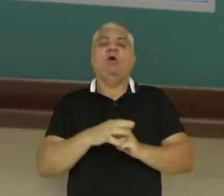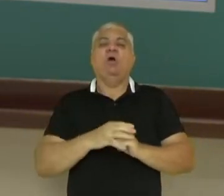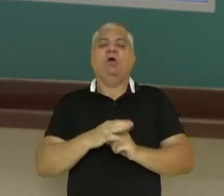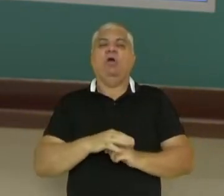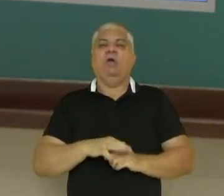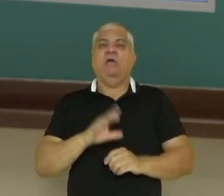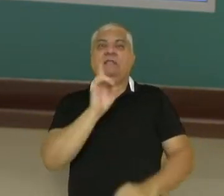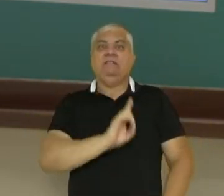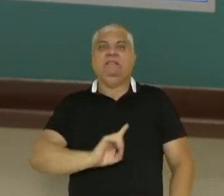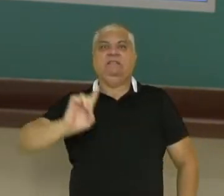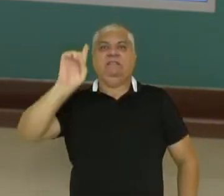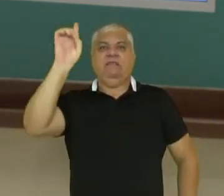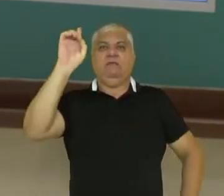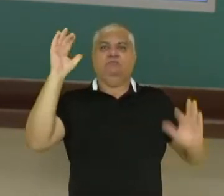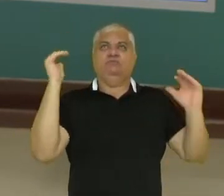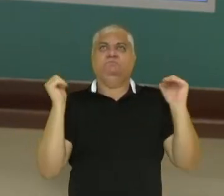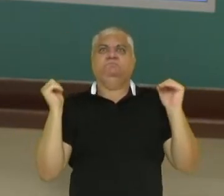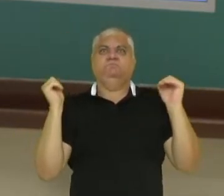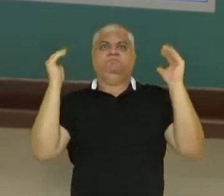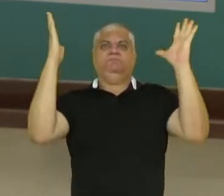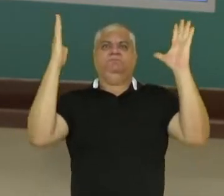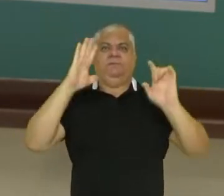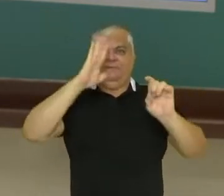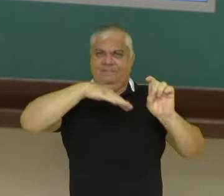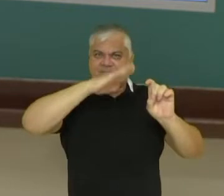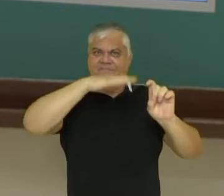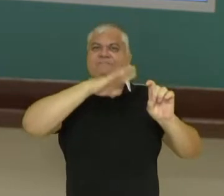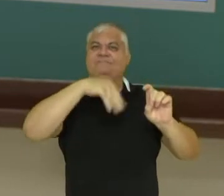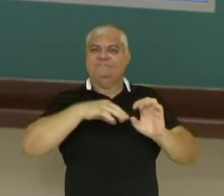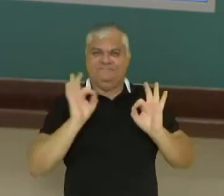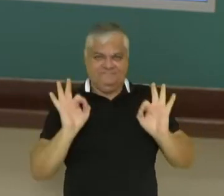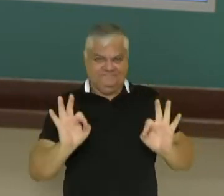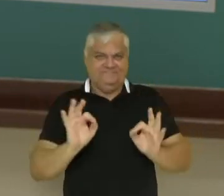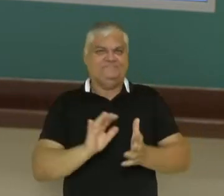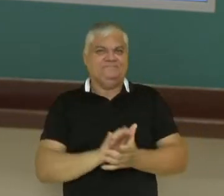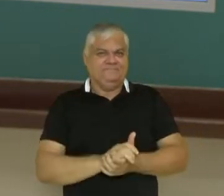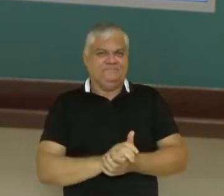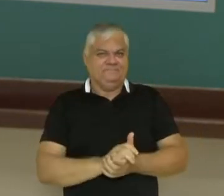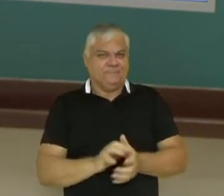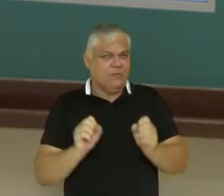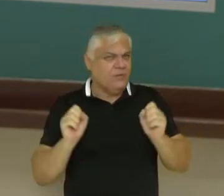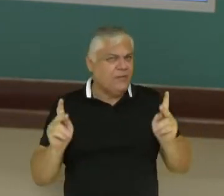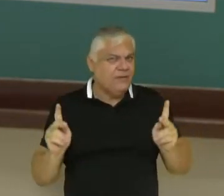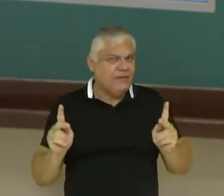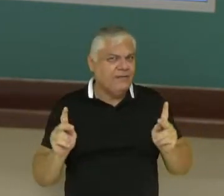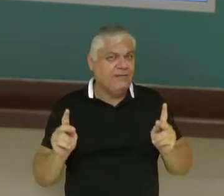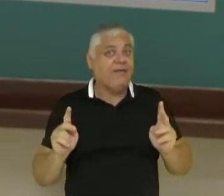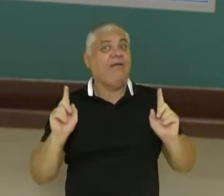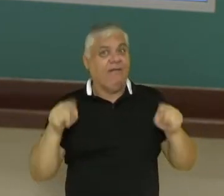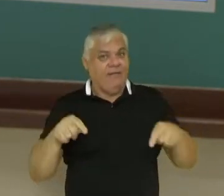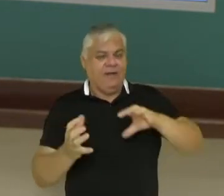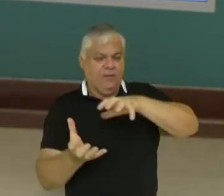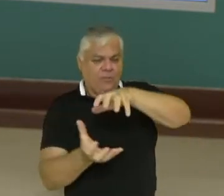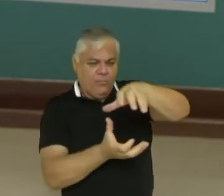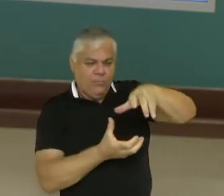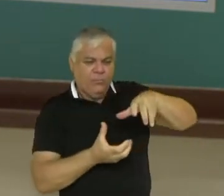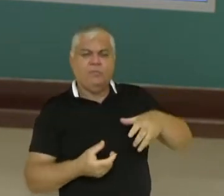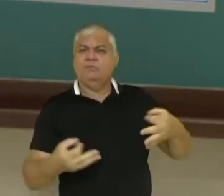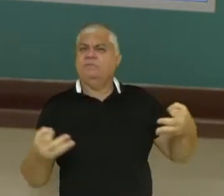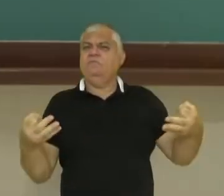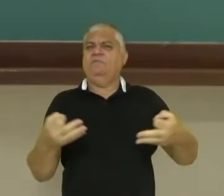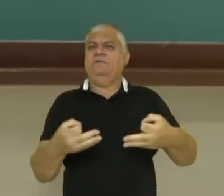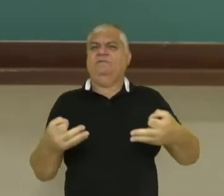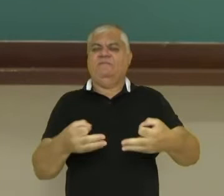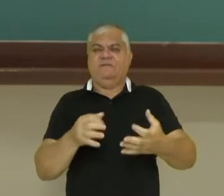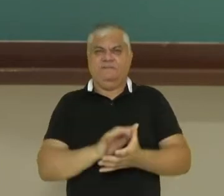isso tem toda essa história da mitologia e tudo mais, ok? Tranquilo, esse era o mundo perfeito, né? E até podemos entender